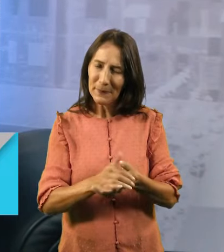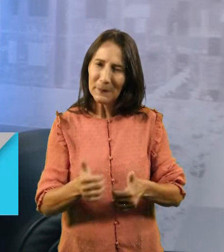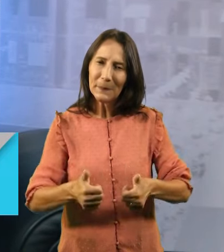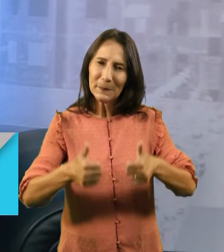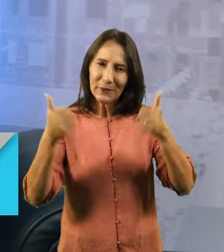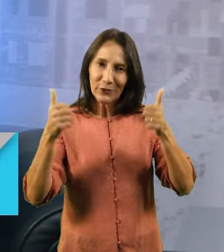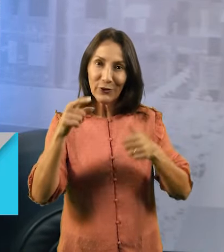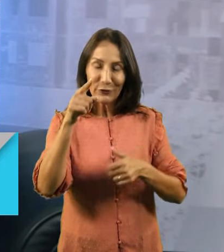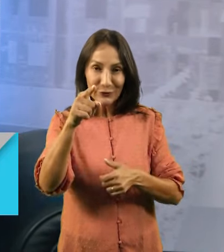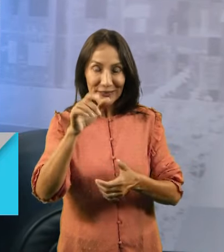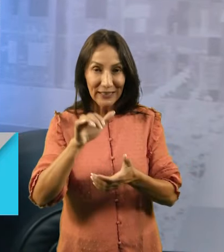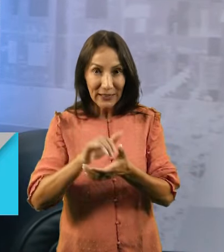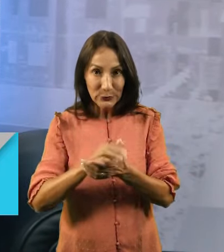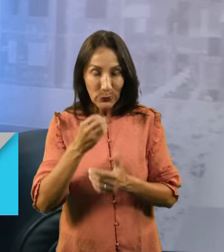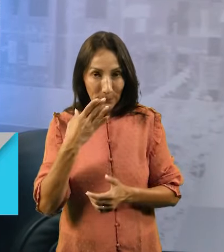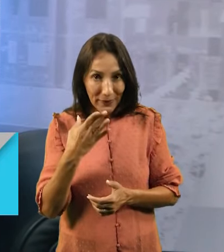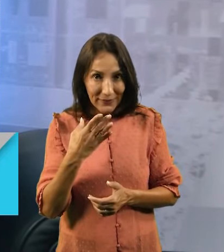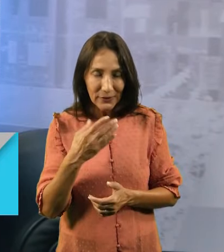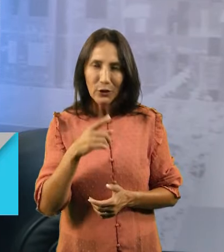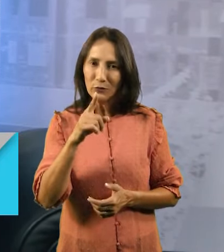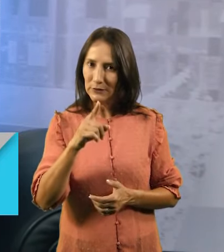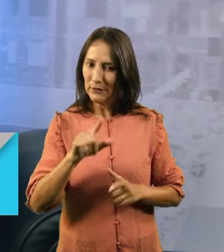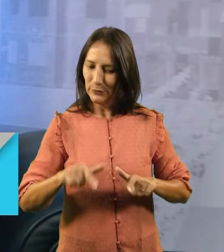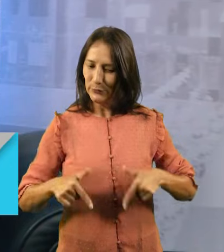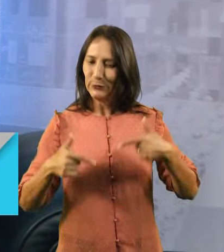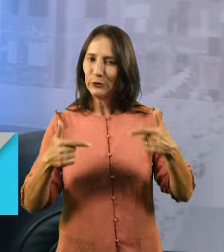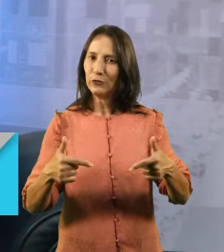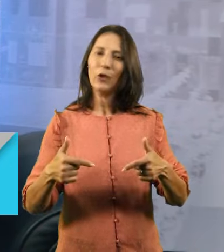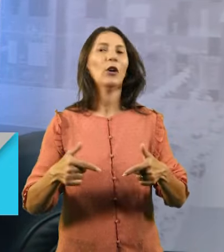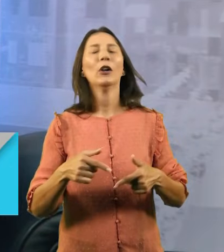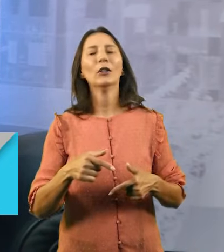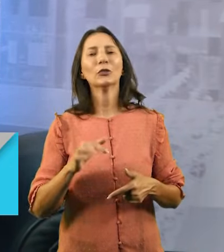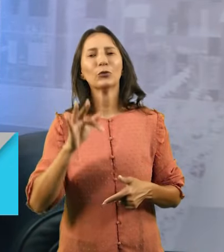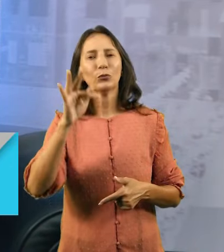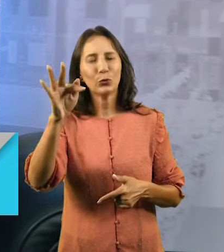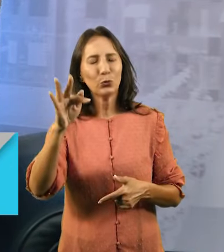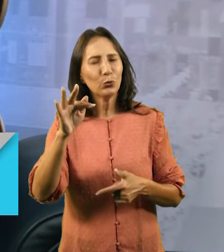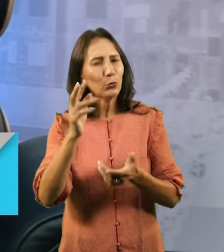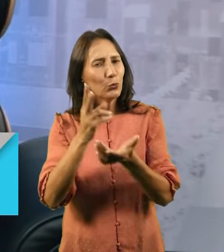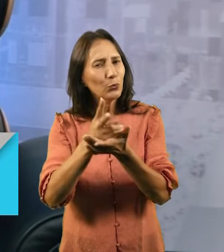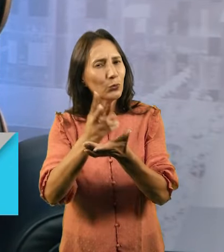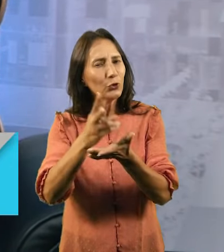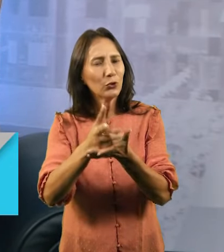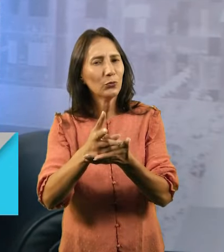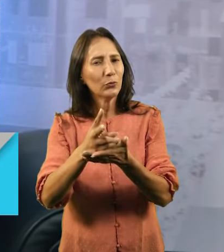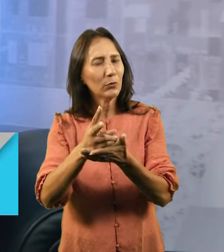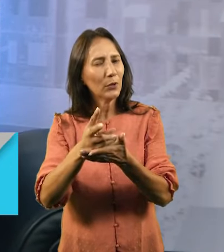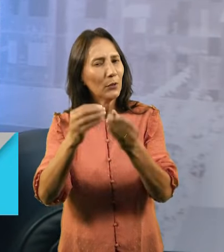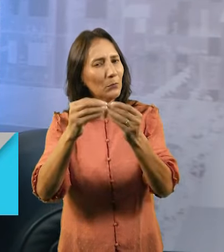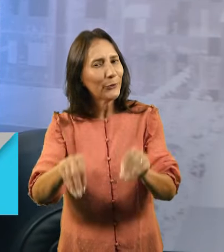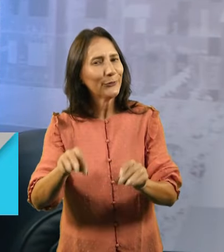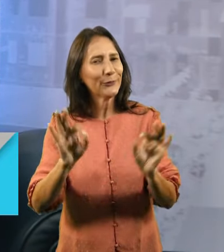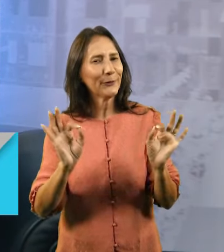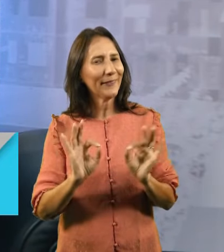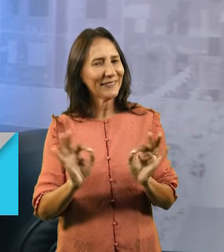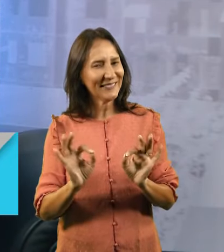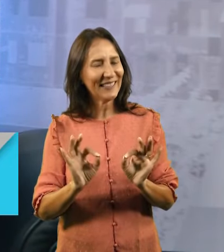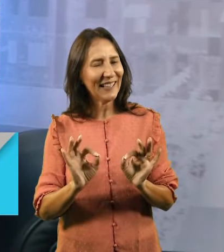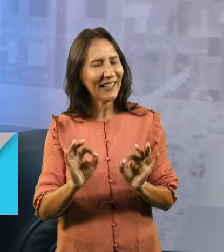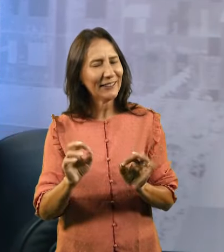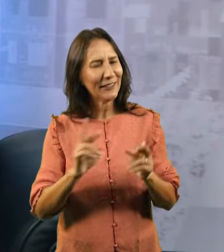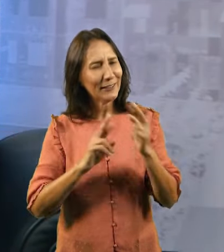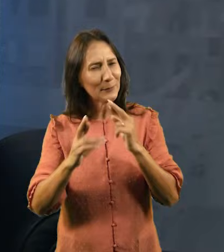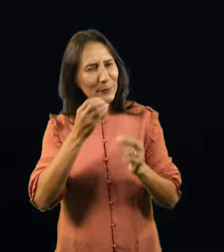Você casou bem, lute para que não seja estragada esta convivência tão linda entre você e sua